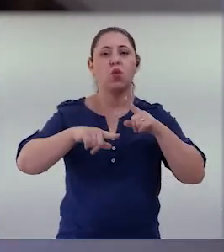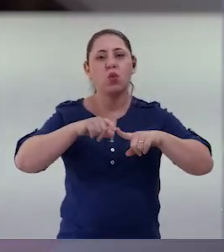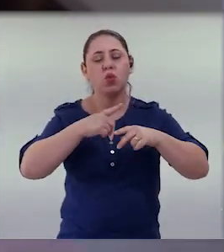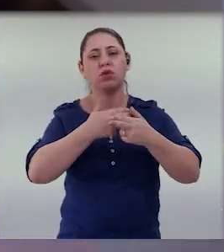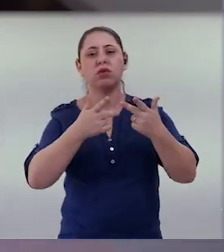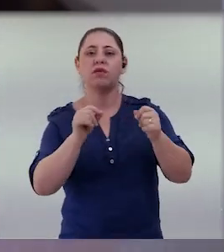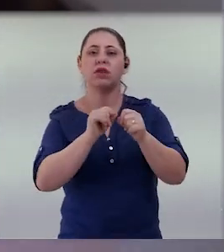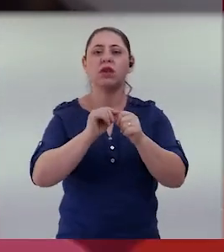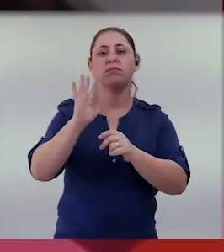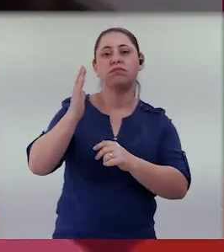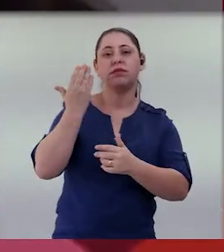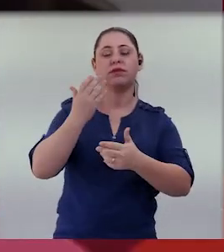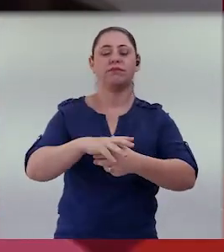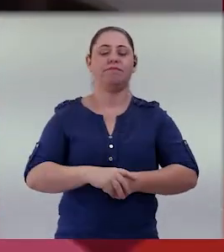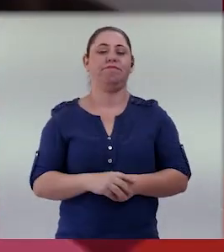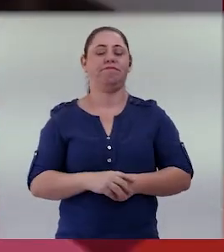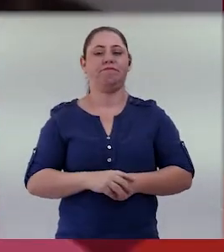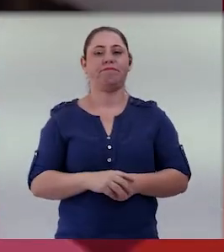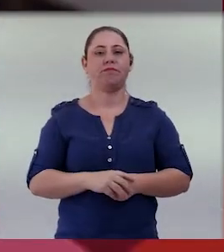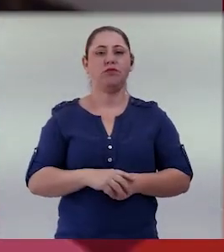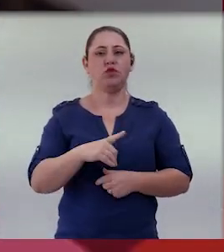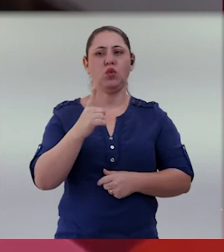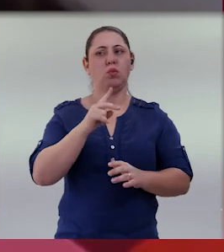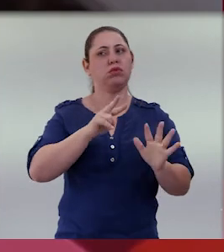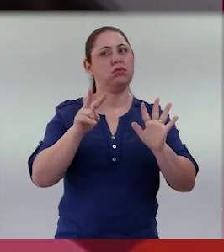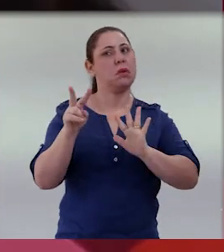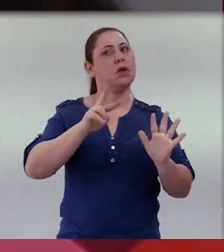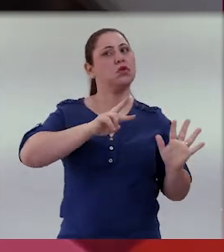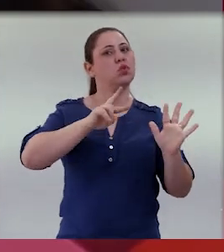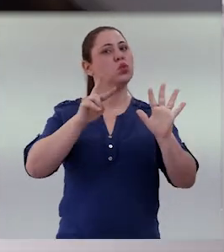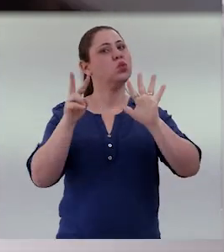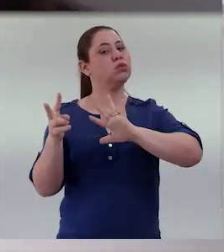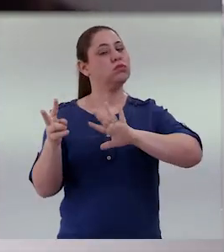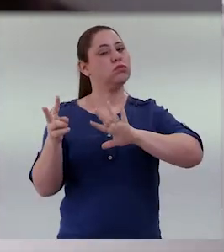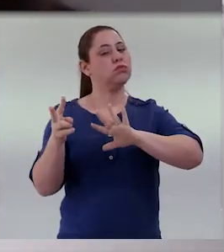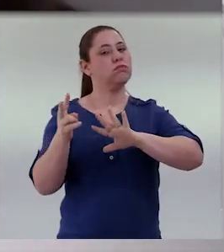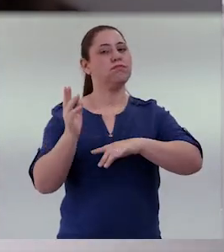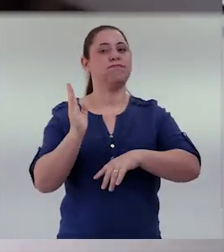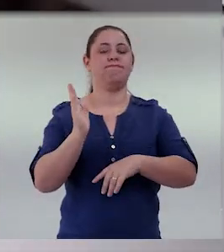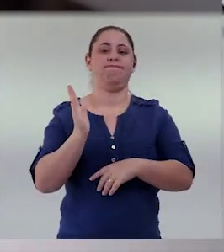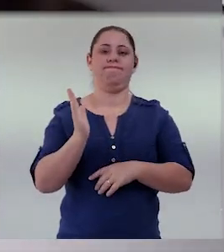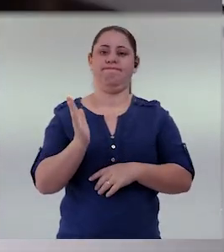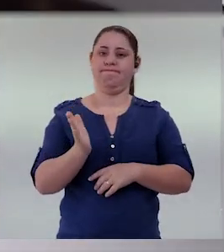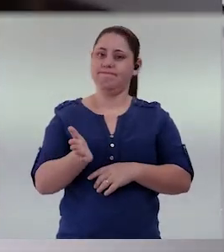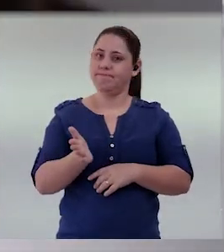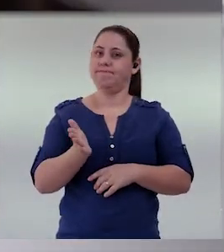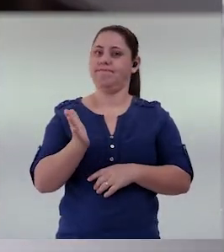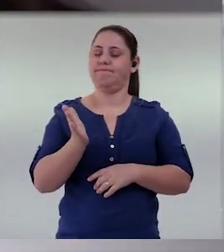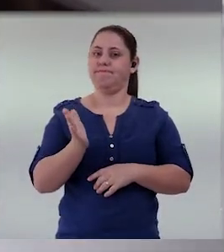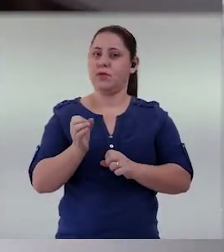você realizaria normalmente na sua vida. Então, aí, uma semana, 2 semanas,